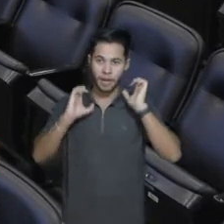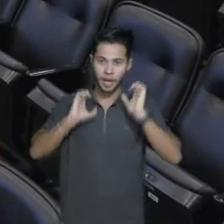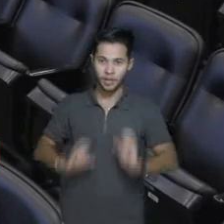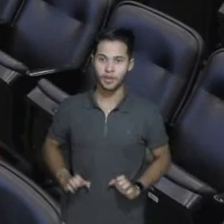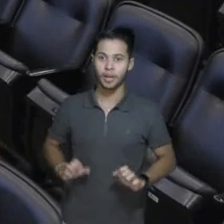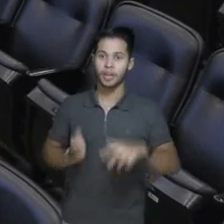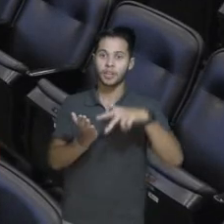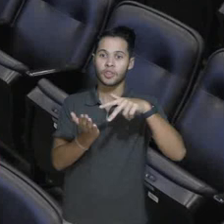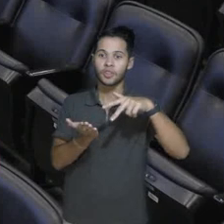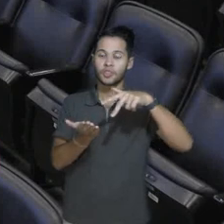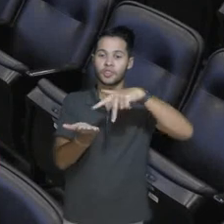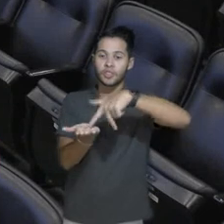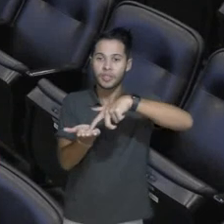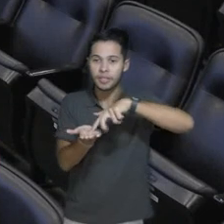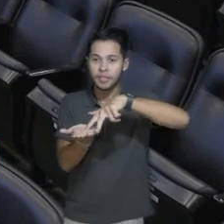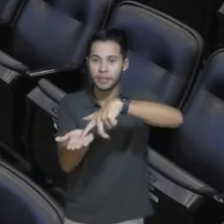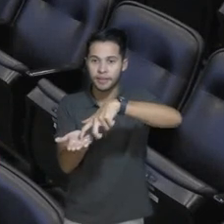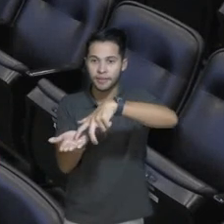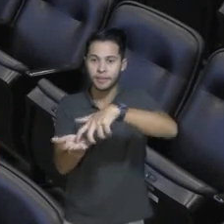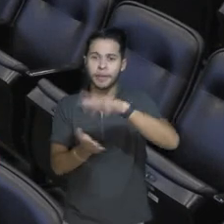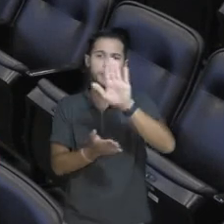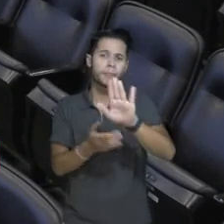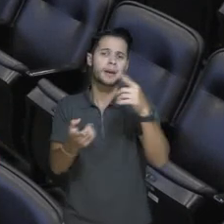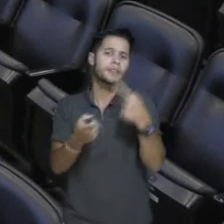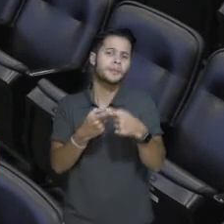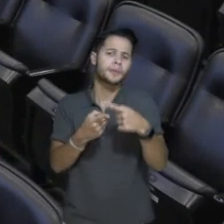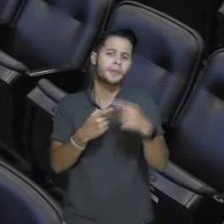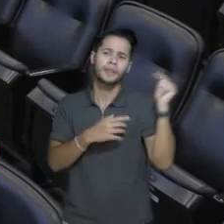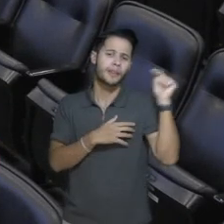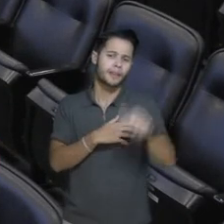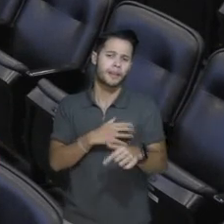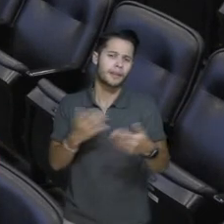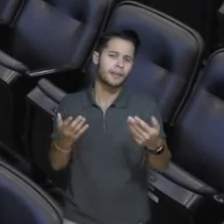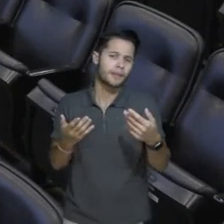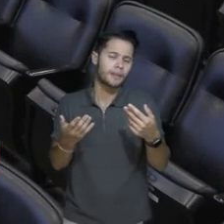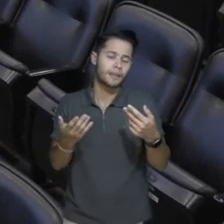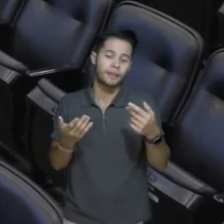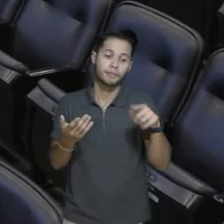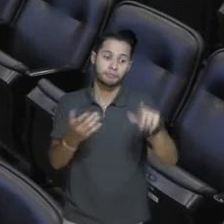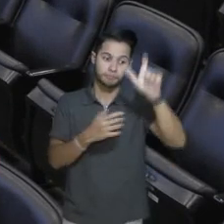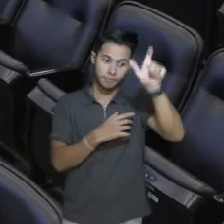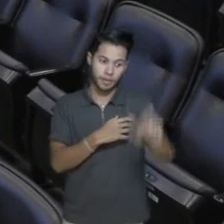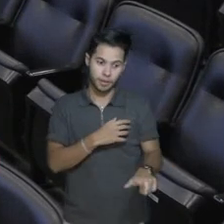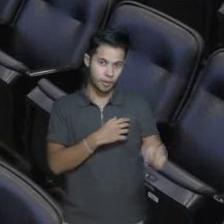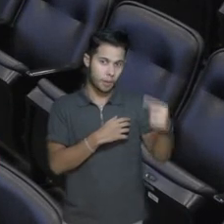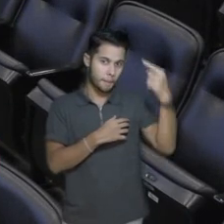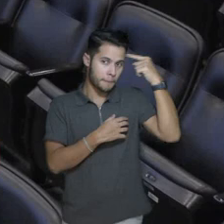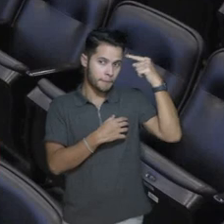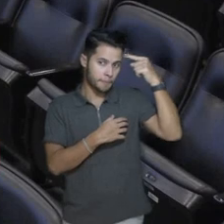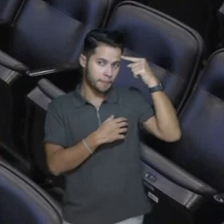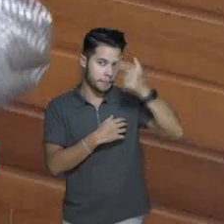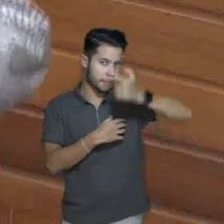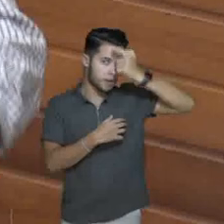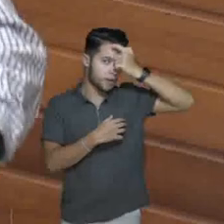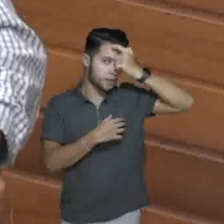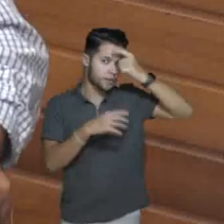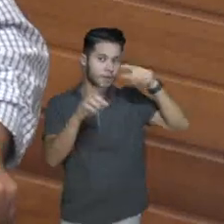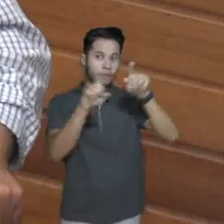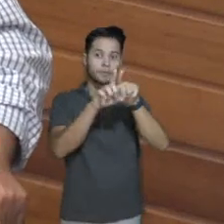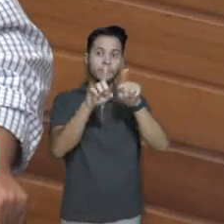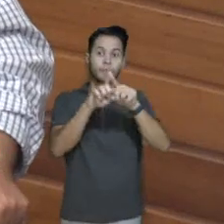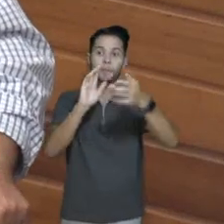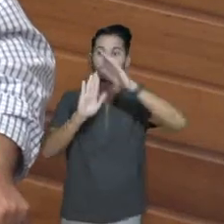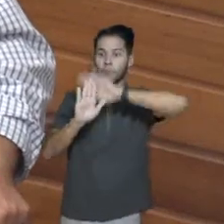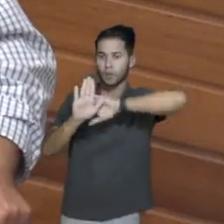chalá onde isso aconteça mas que que eu tô falando aqui mais que personalidades são os caras ali que nos Bastidores